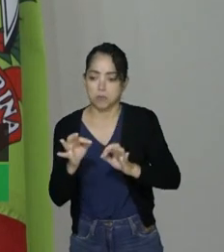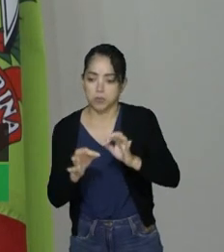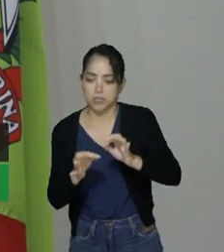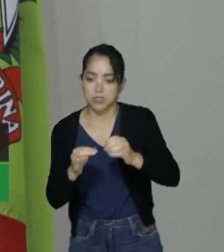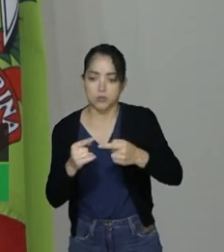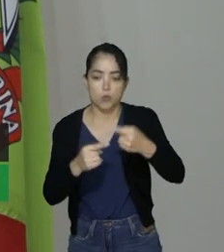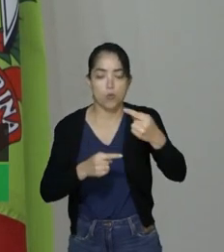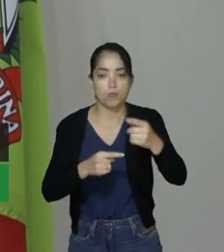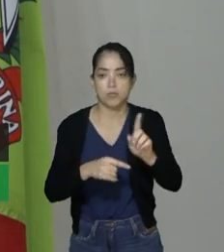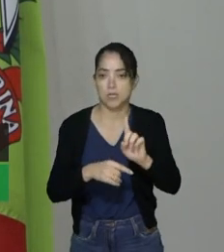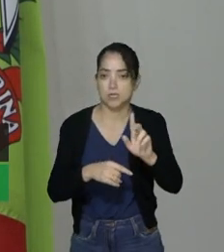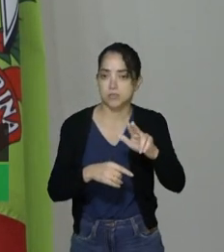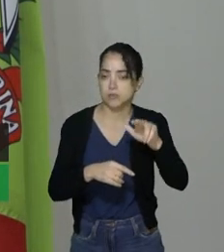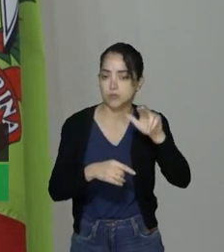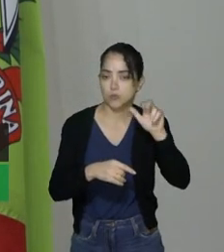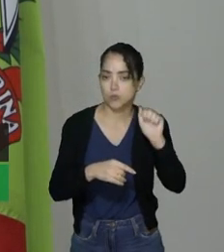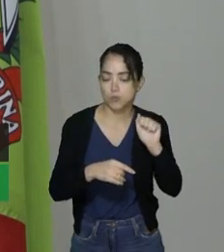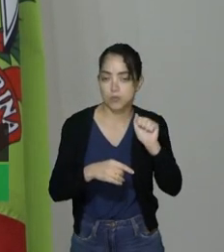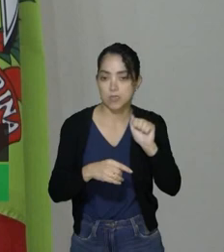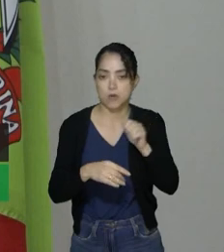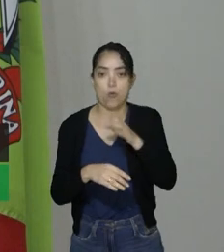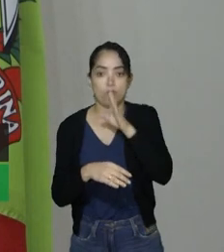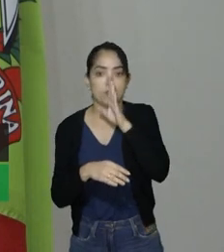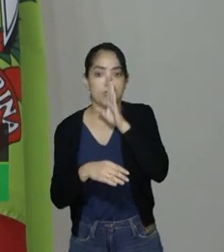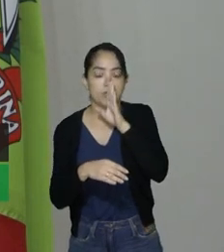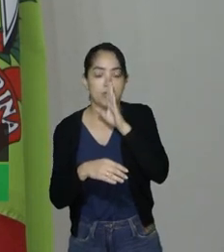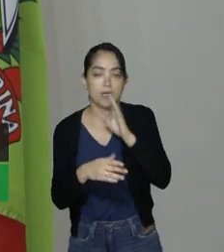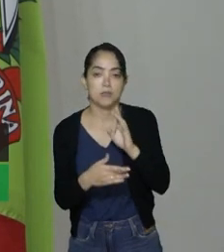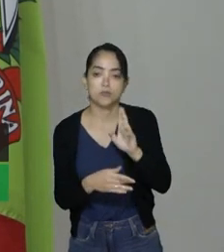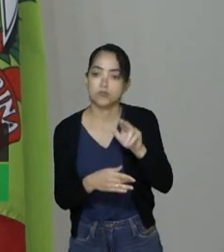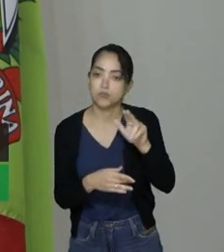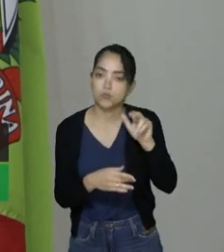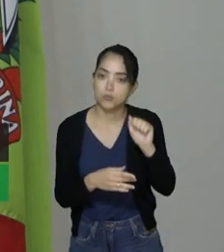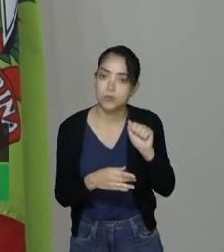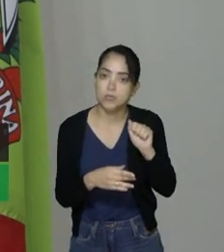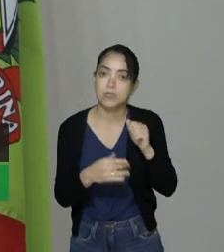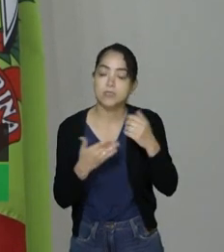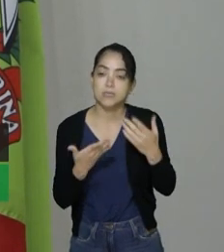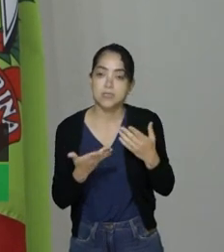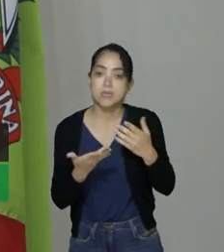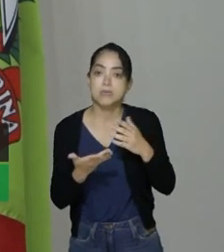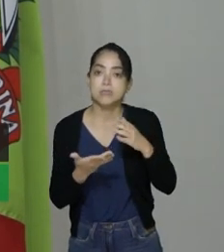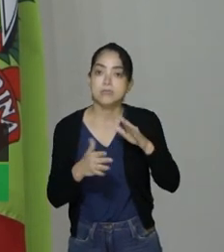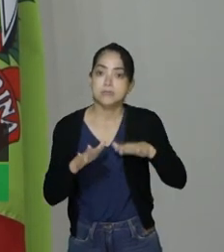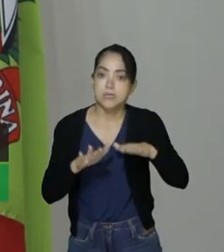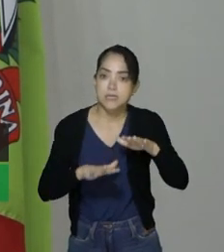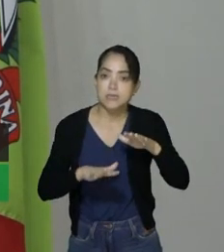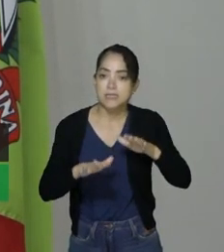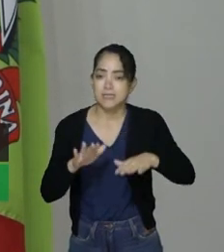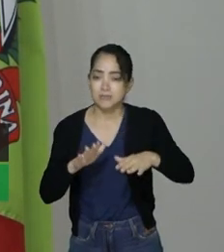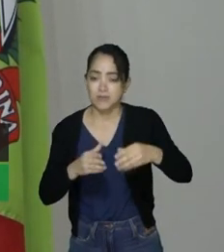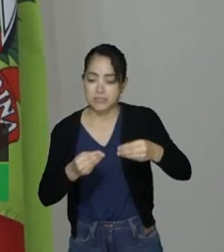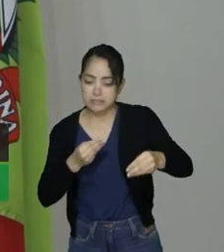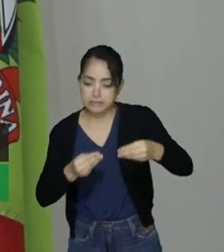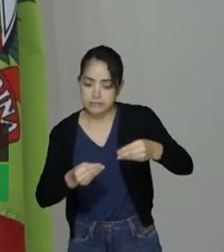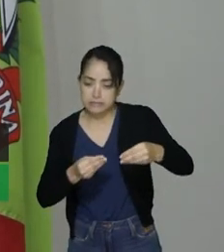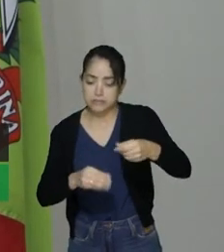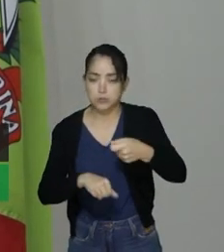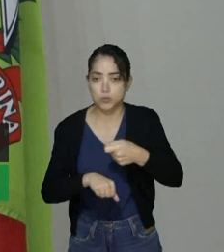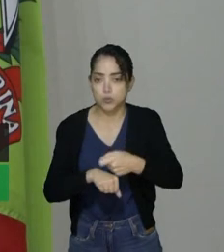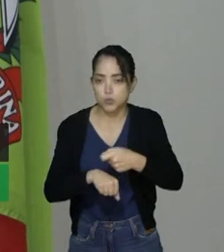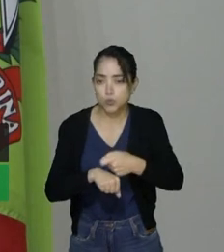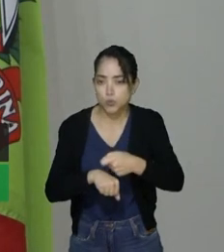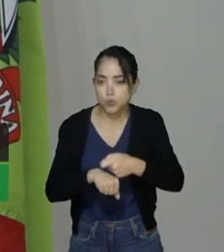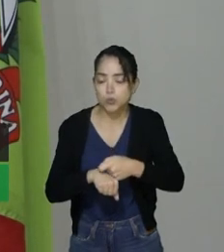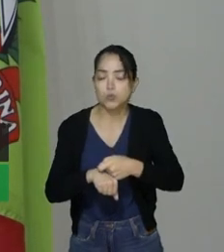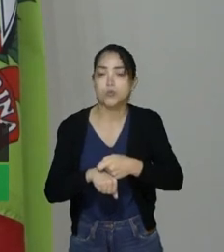calei também diante de injustiça alguma. Sei que isso me fez ser inflexível, intransigente, duro algumas vezes, e